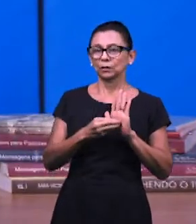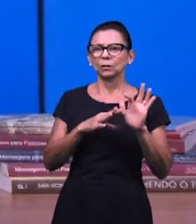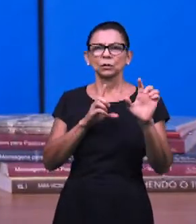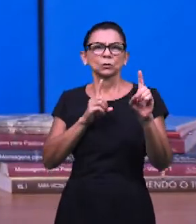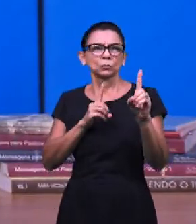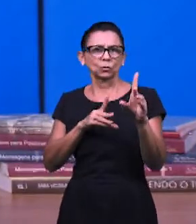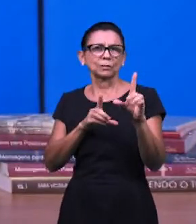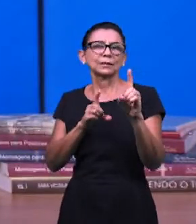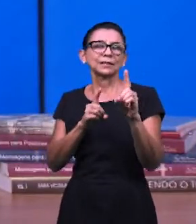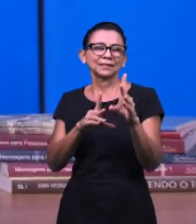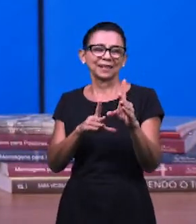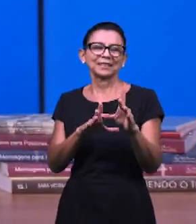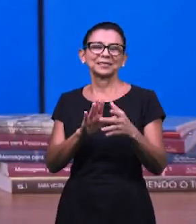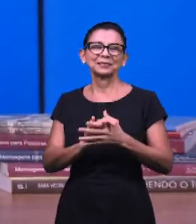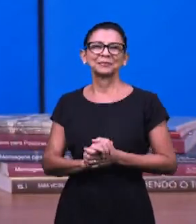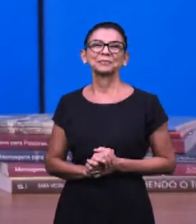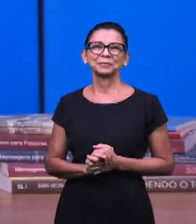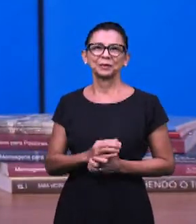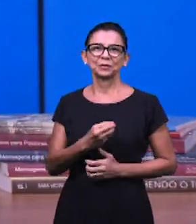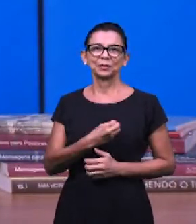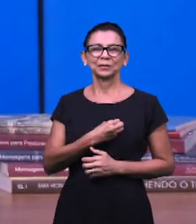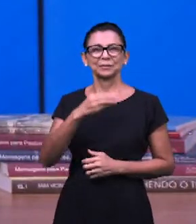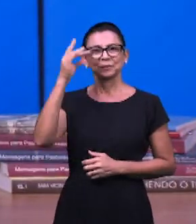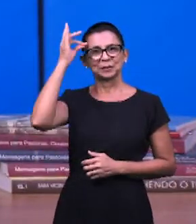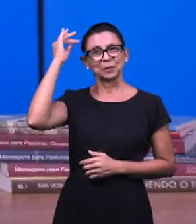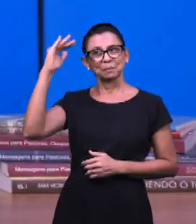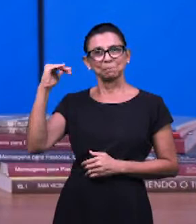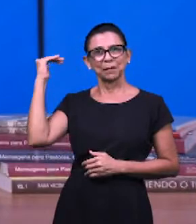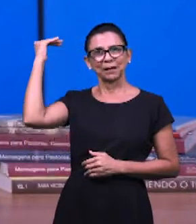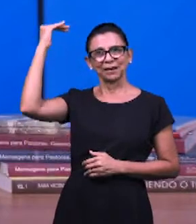conteúdo doutrinário que será muito edificante para a